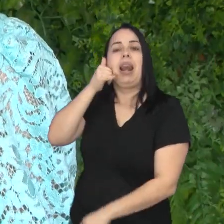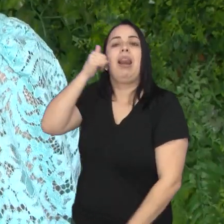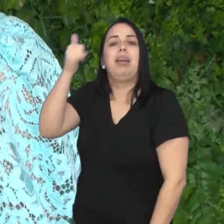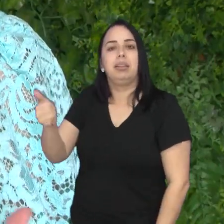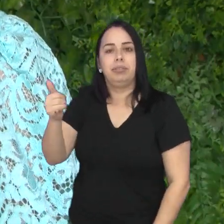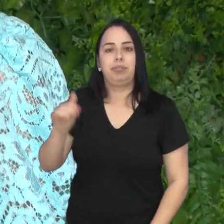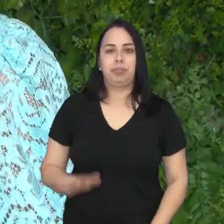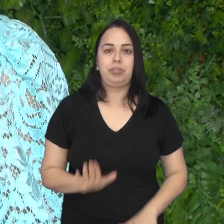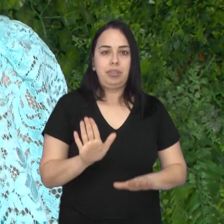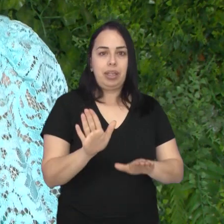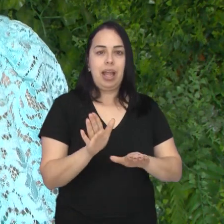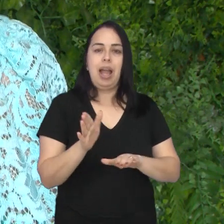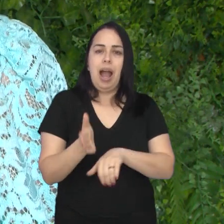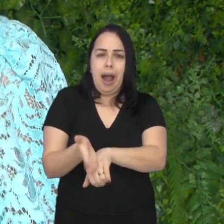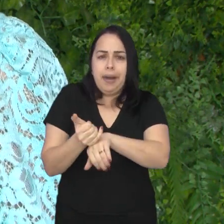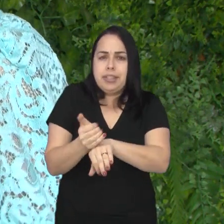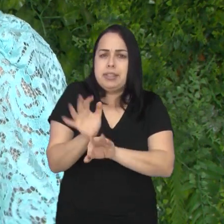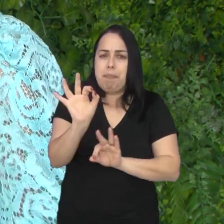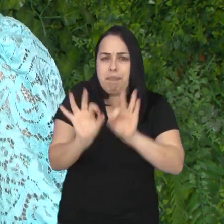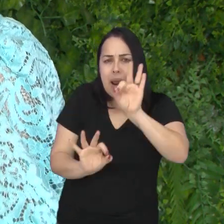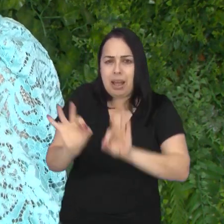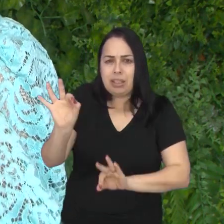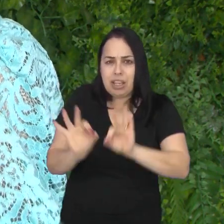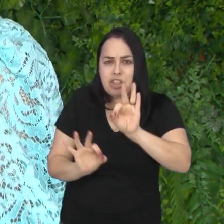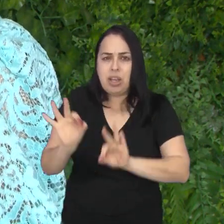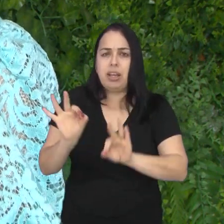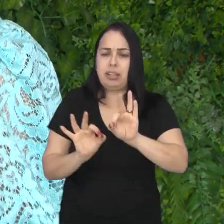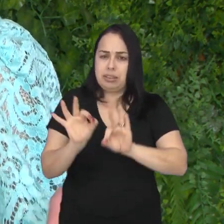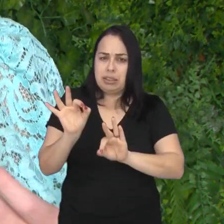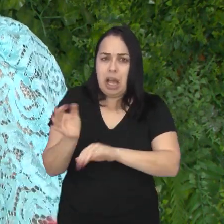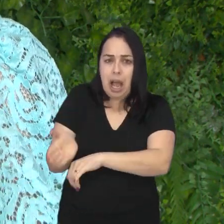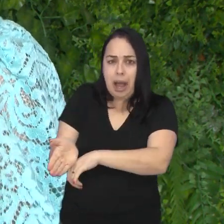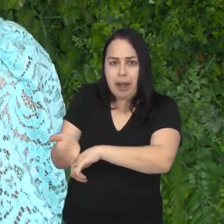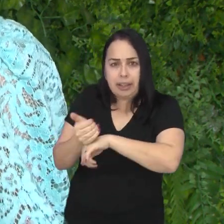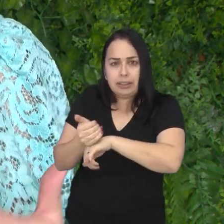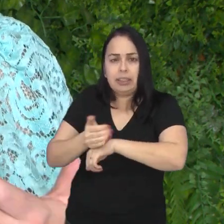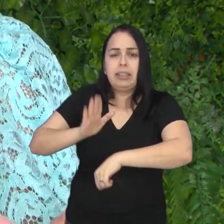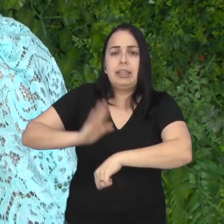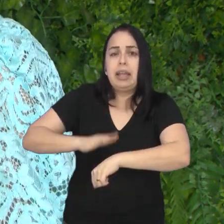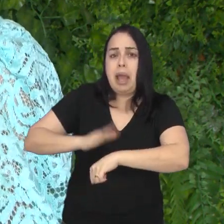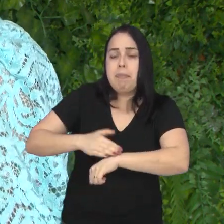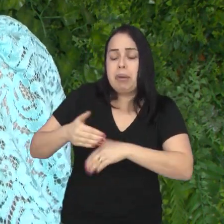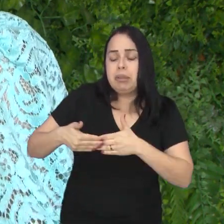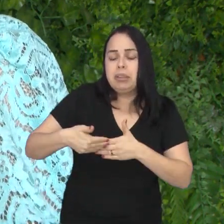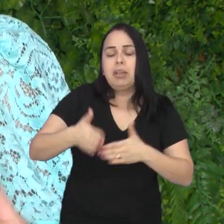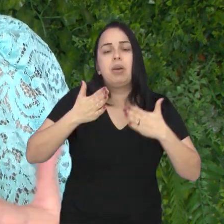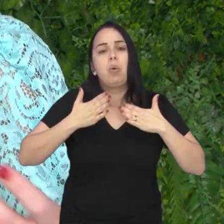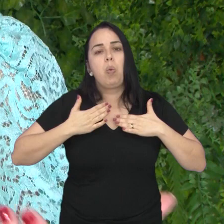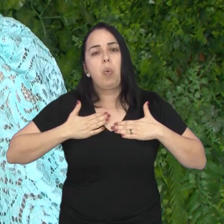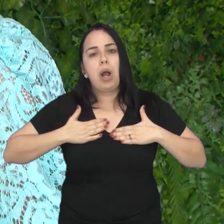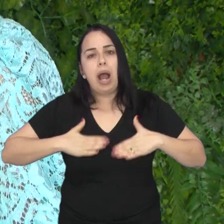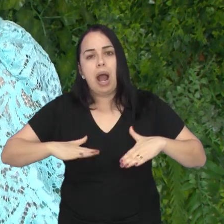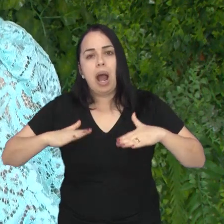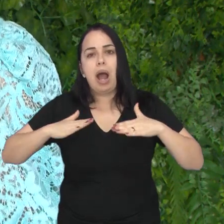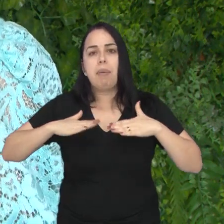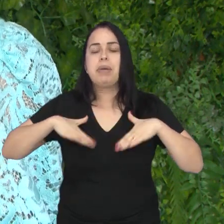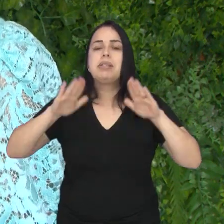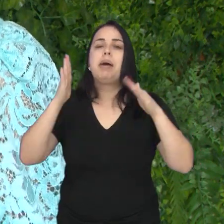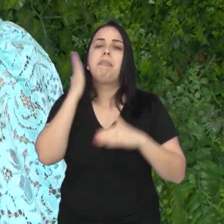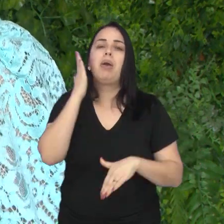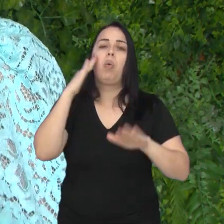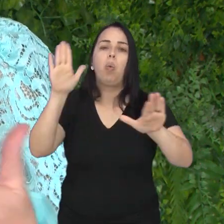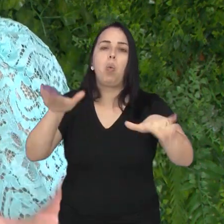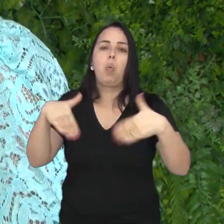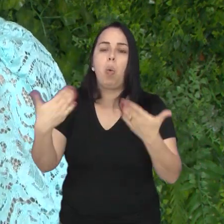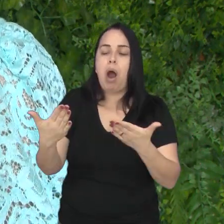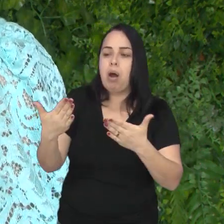que as pessoas se planejem com antecedência. Fazendo isso com antecedência, as pessoas têm tempo para fazer com calma essa avaliação de quais são os riscos,